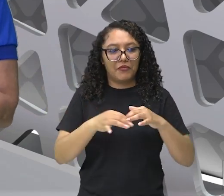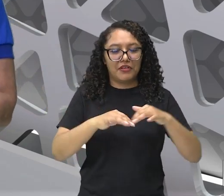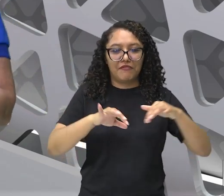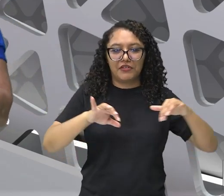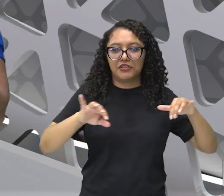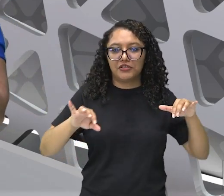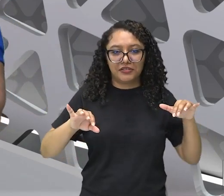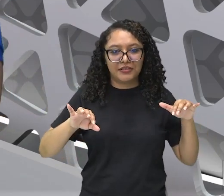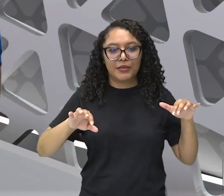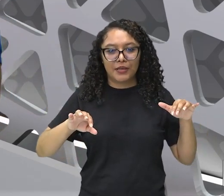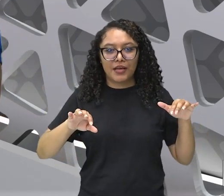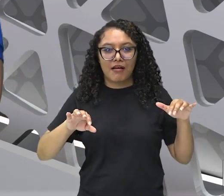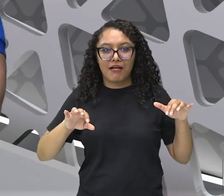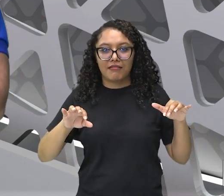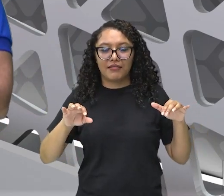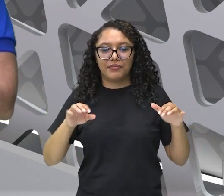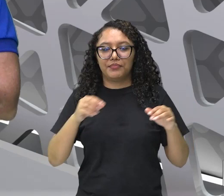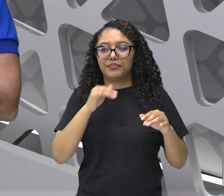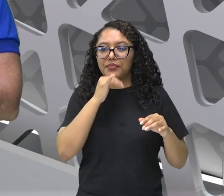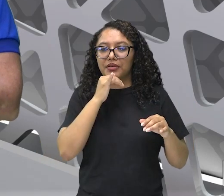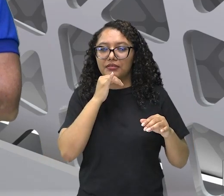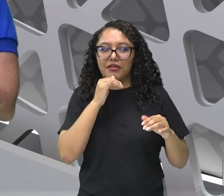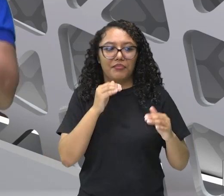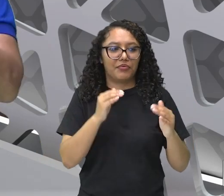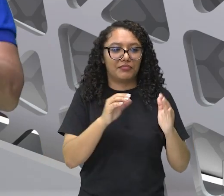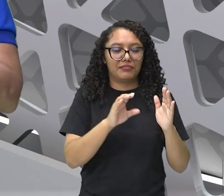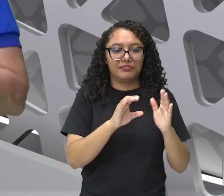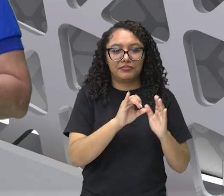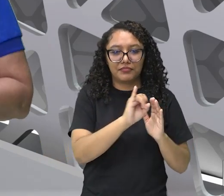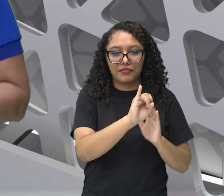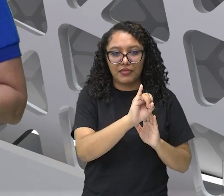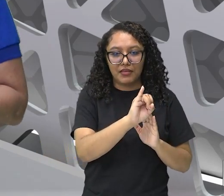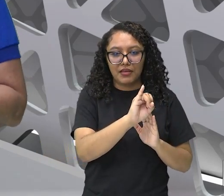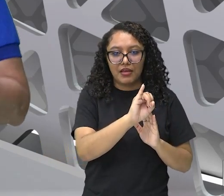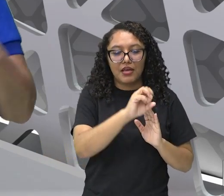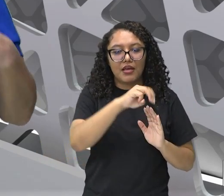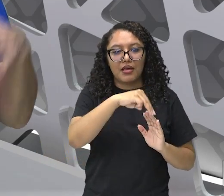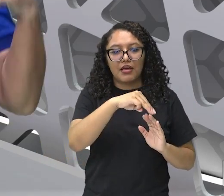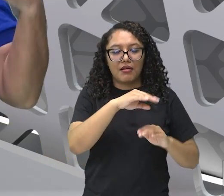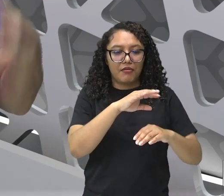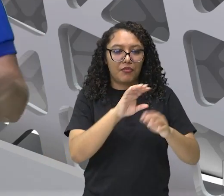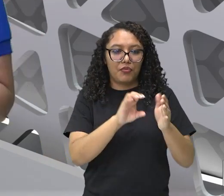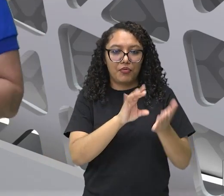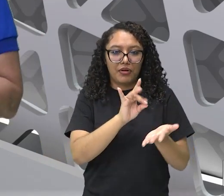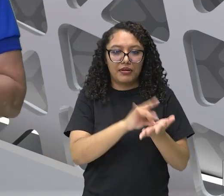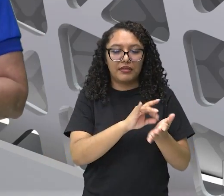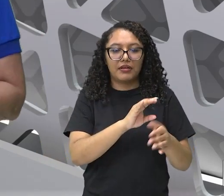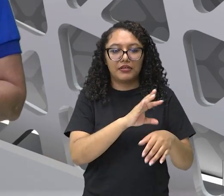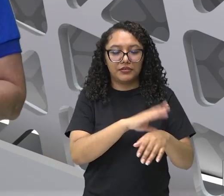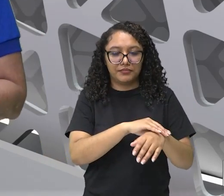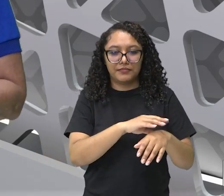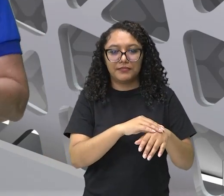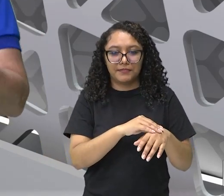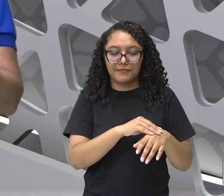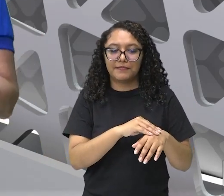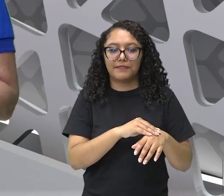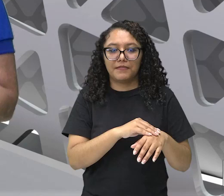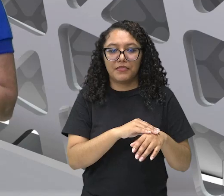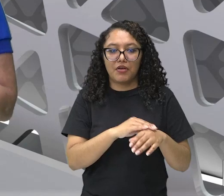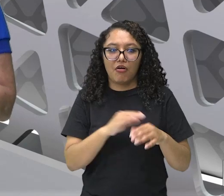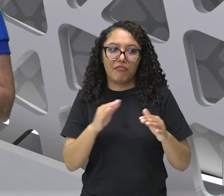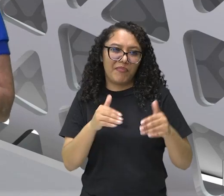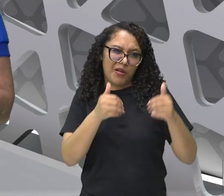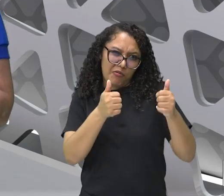deixar a outra como suprema, como superior? Vamos analisar a nossa vida no planeta.